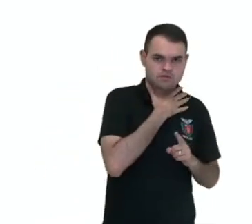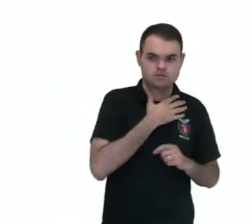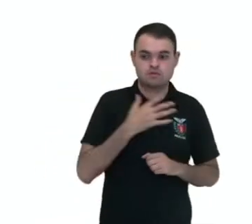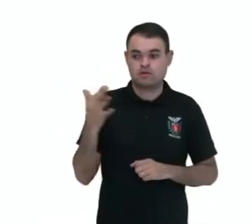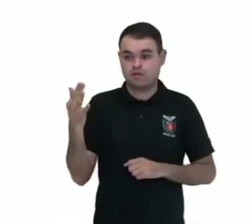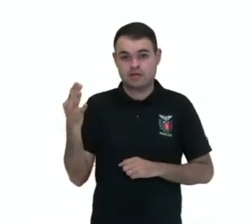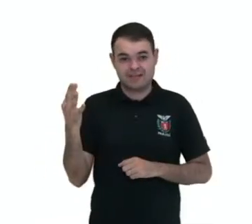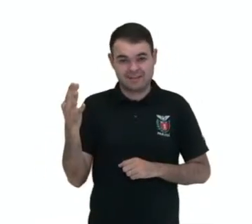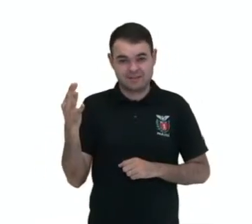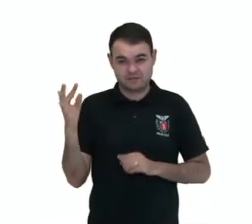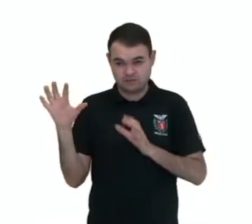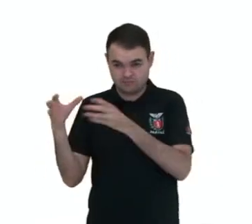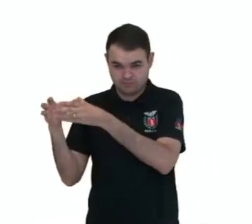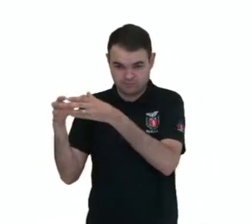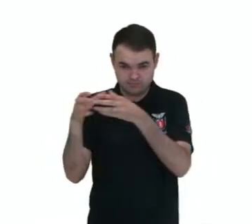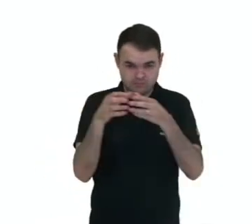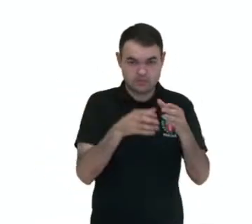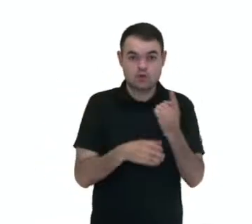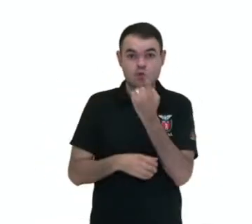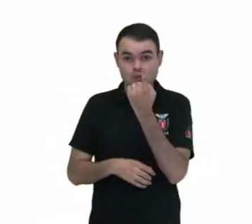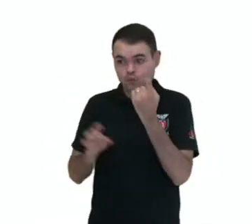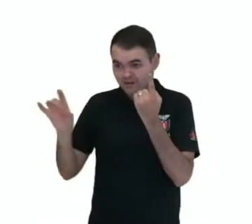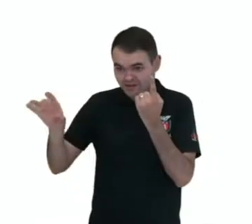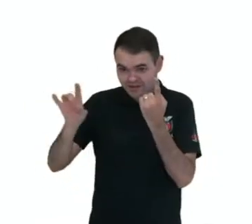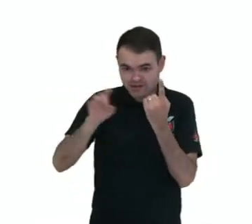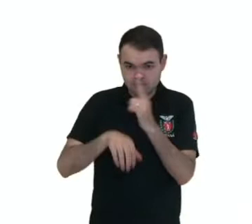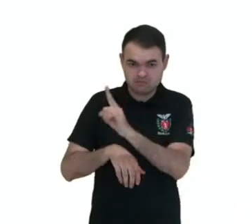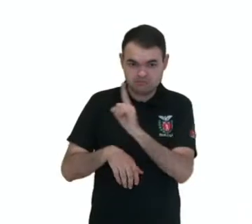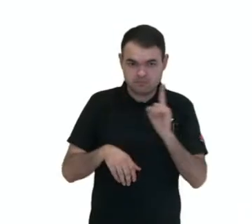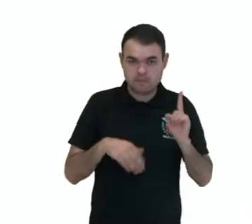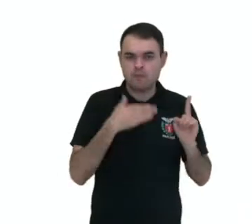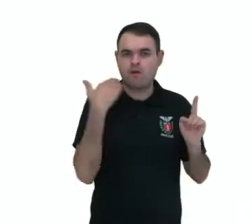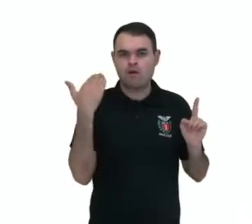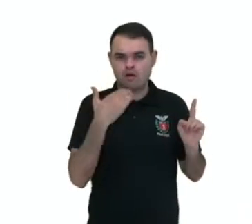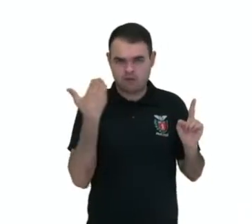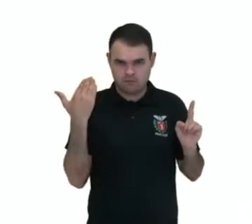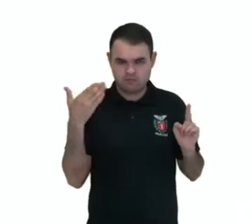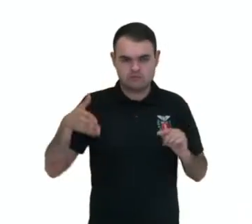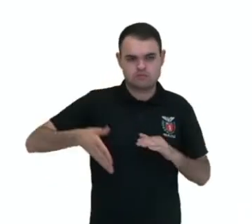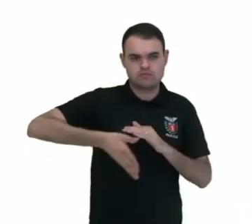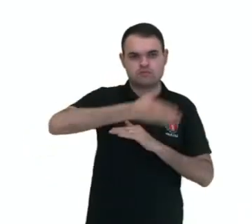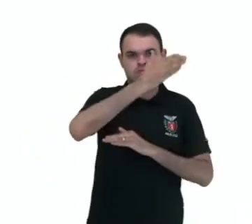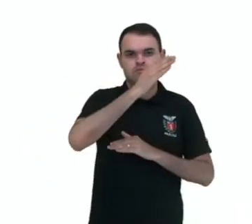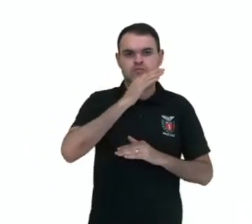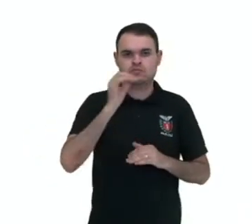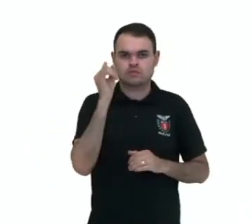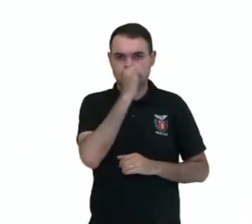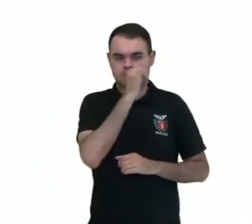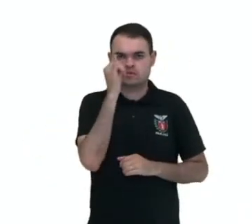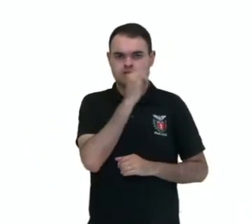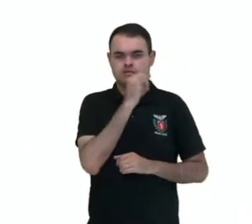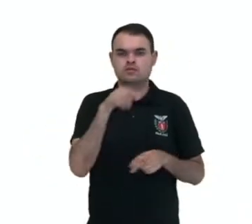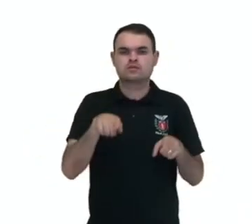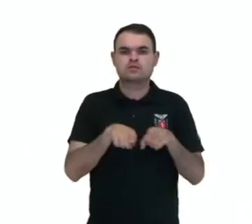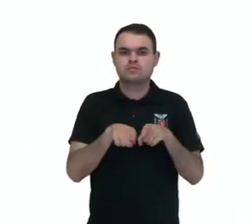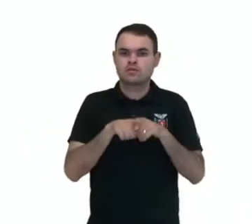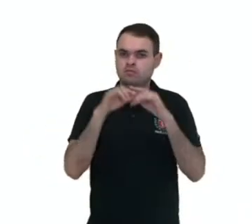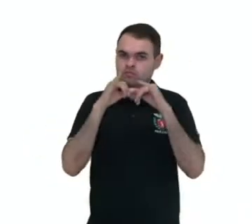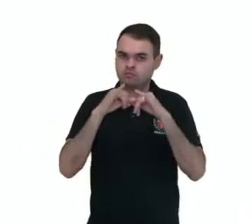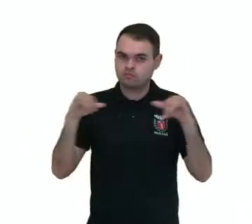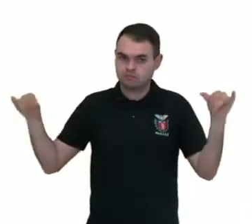cruzou o Mediterrâneo rumo à Itália morreu. Além disso, advertiu que o trajeto para a